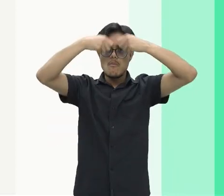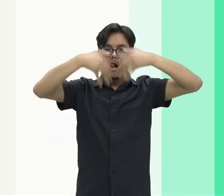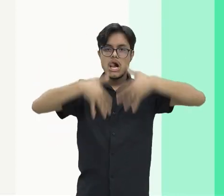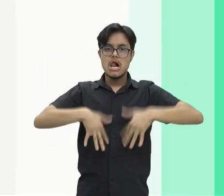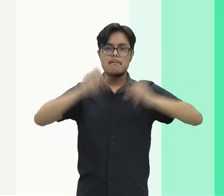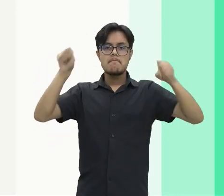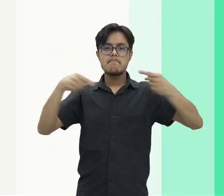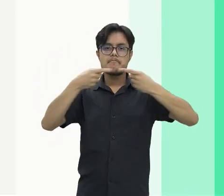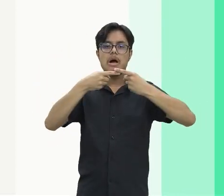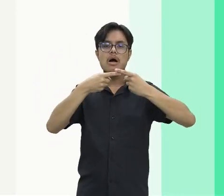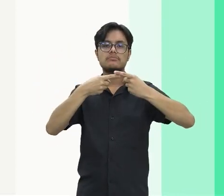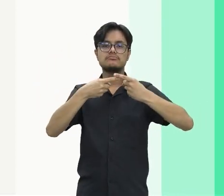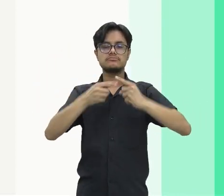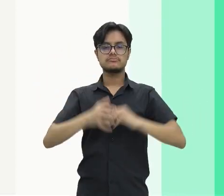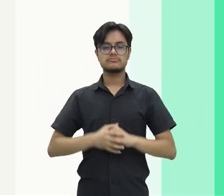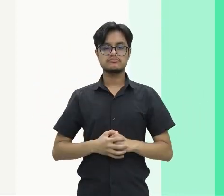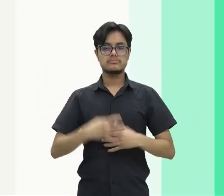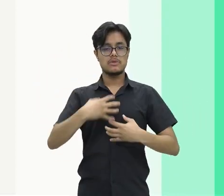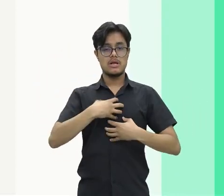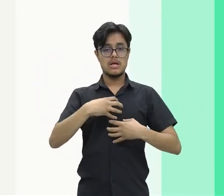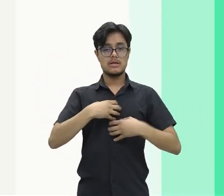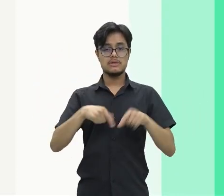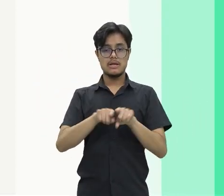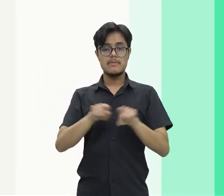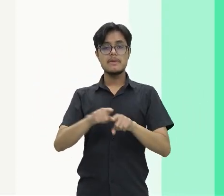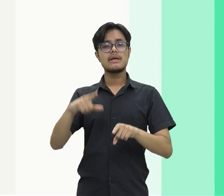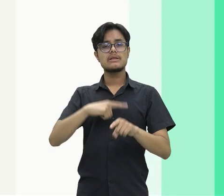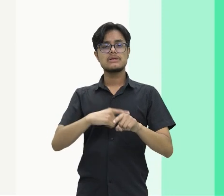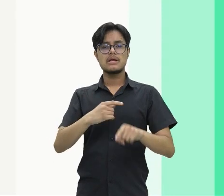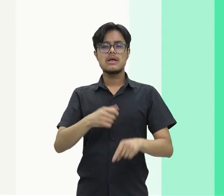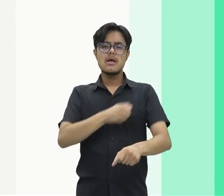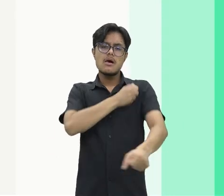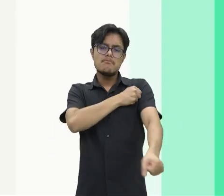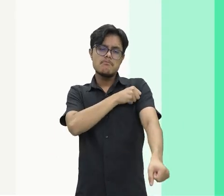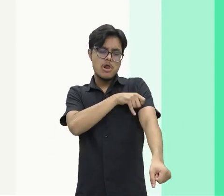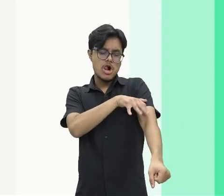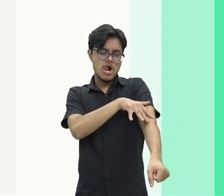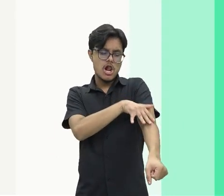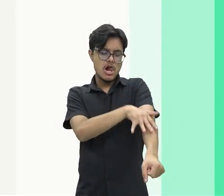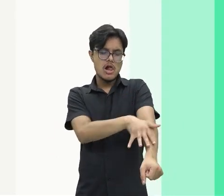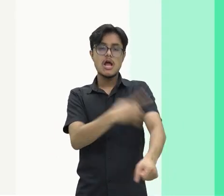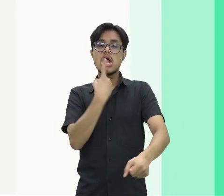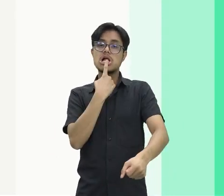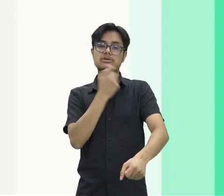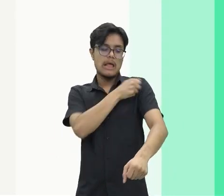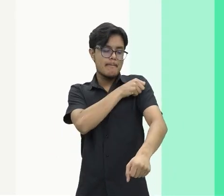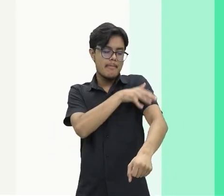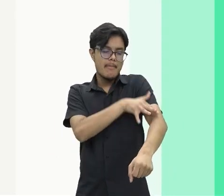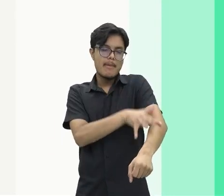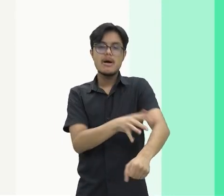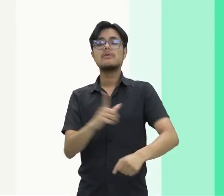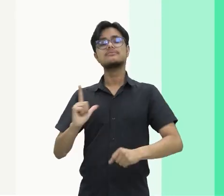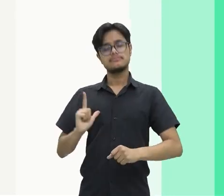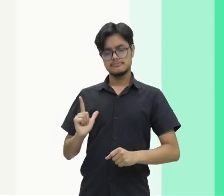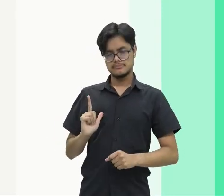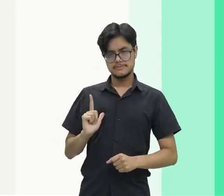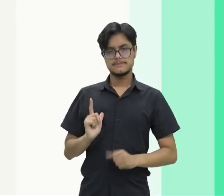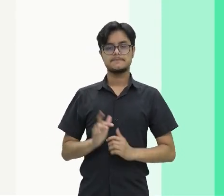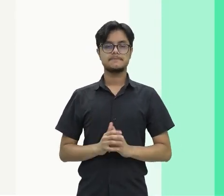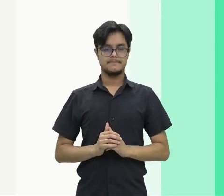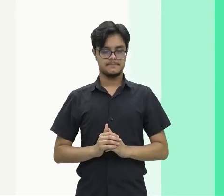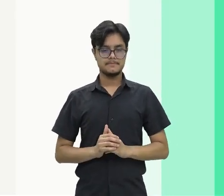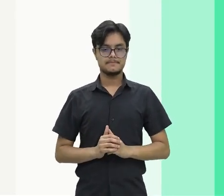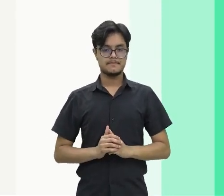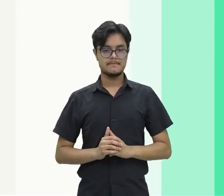e também você pode observar a presença de artérias, né, os vasos sanguíneos como as artérias e também